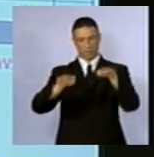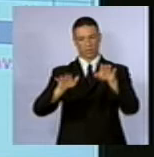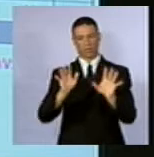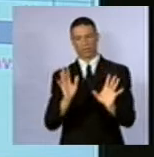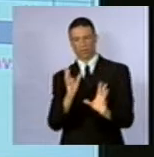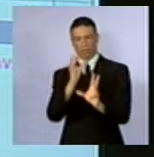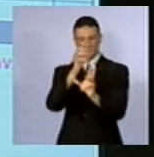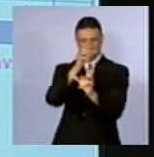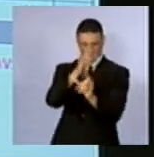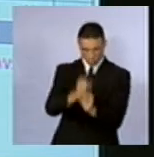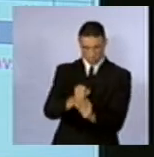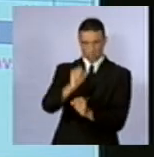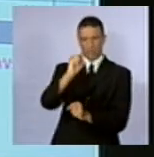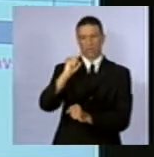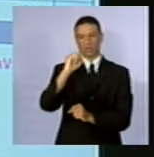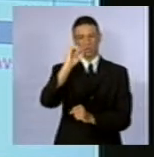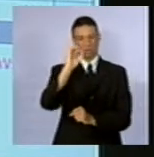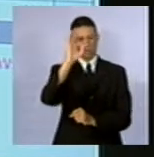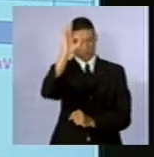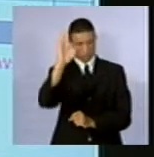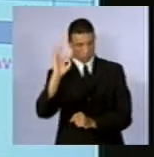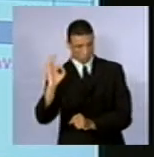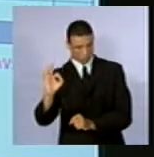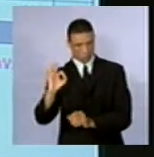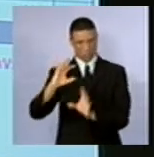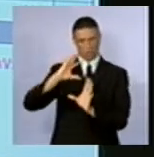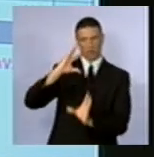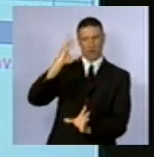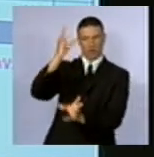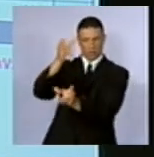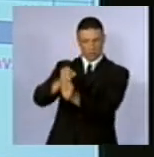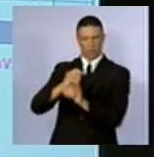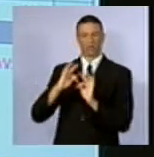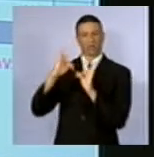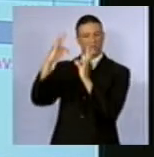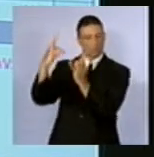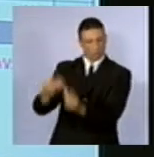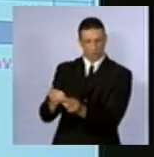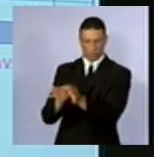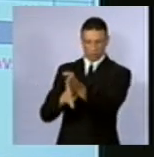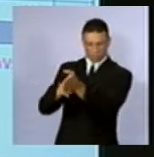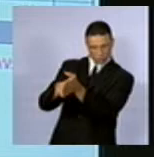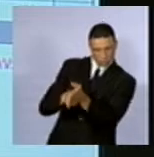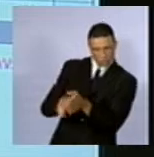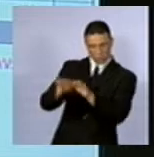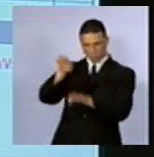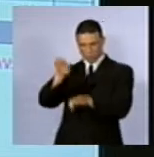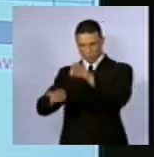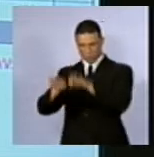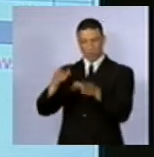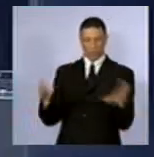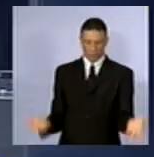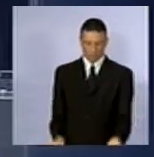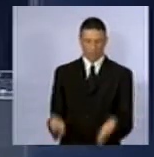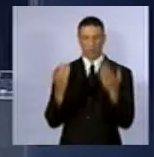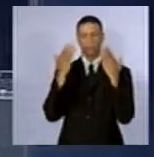80% do total e é nesses dois níveis que nós vamos fazer algumas ponderações